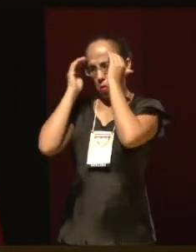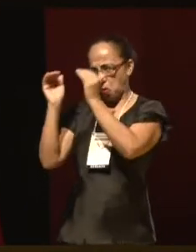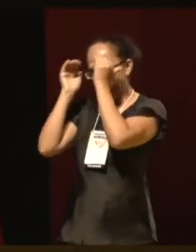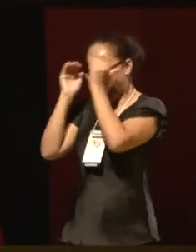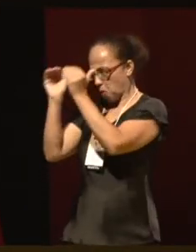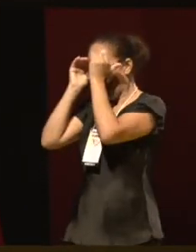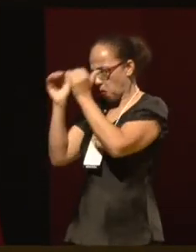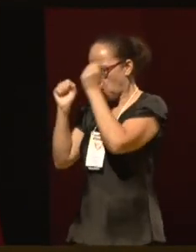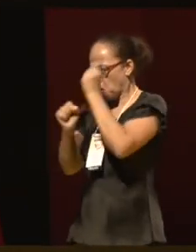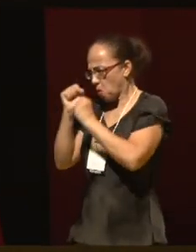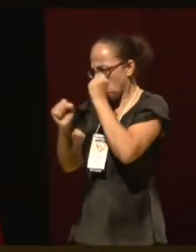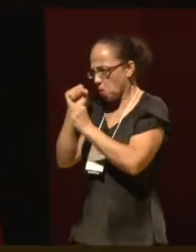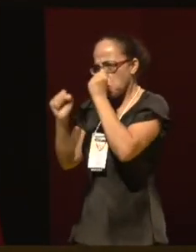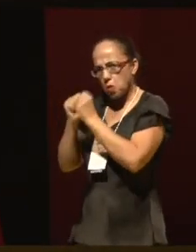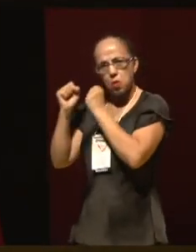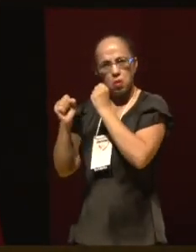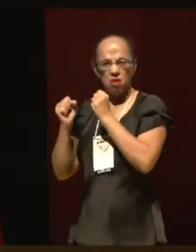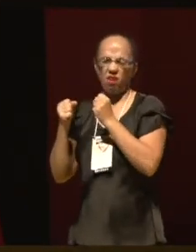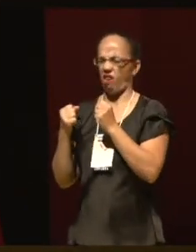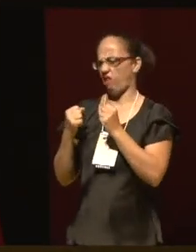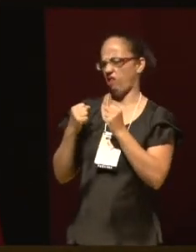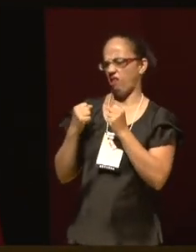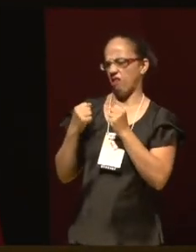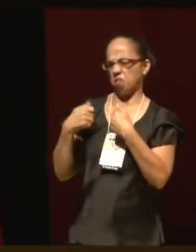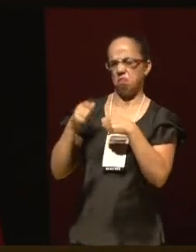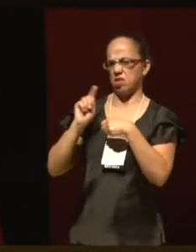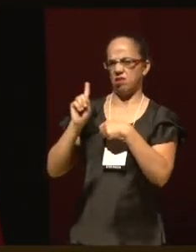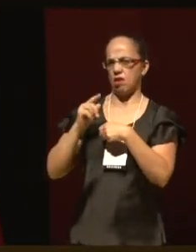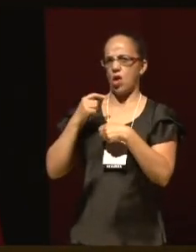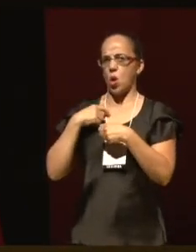correr dias sim, dias não.